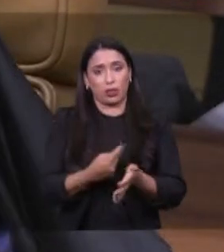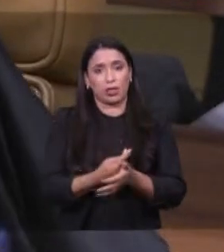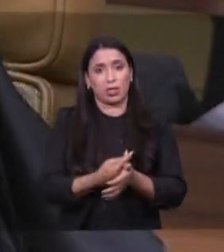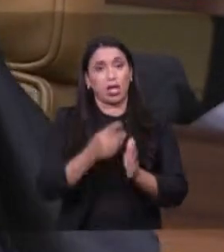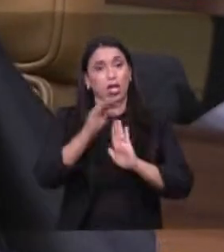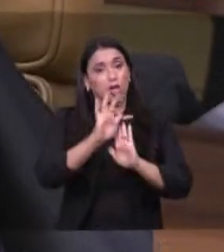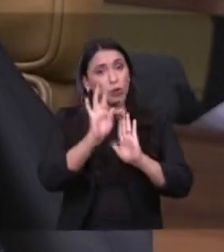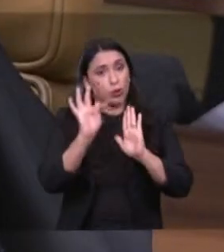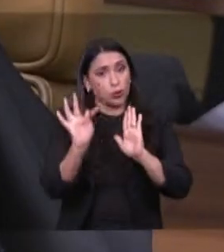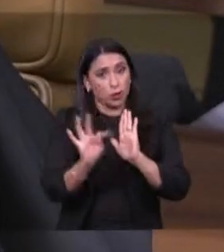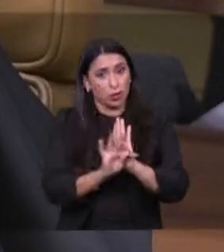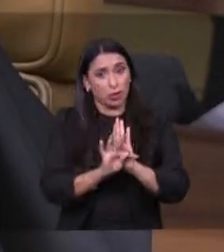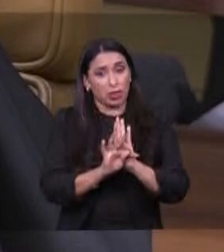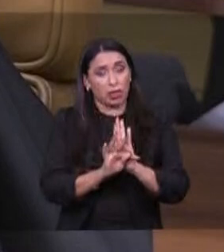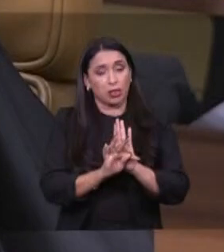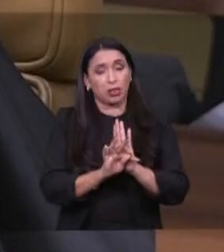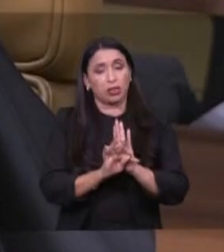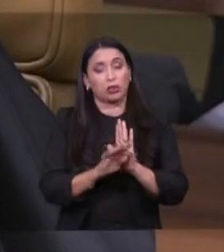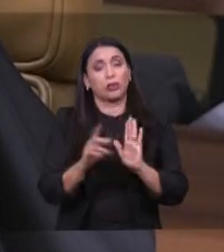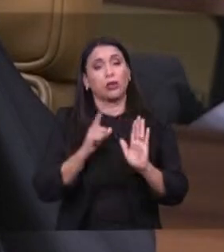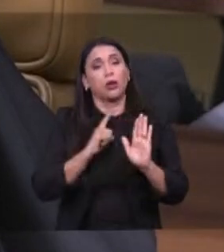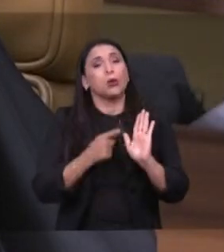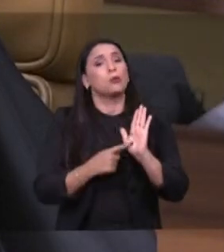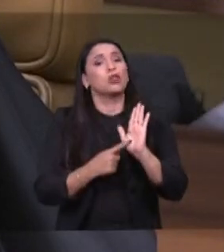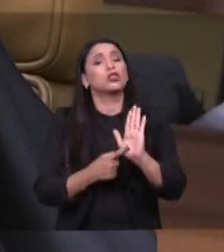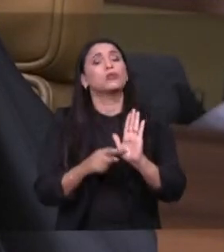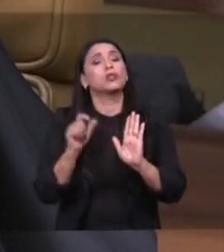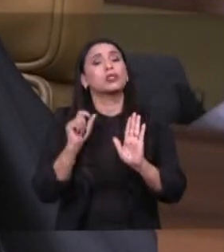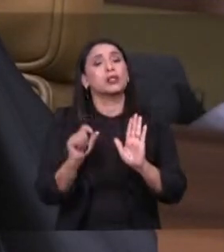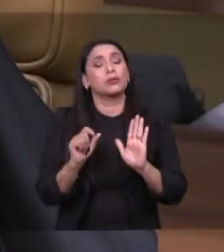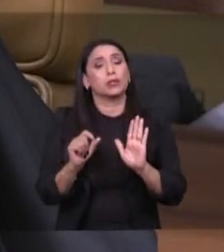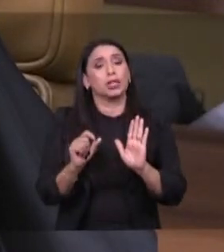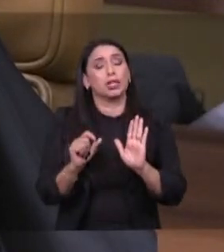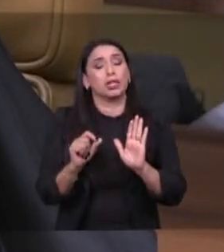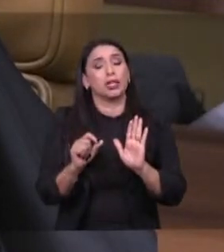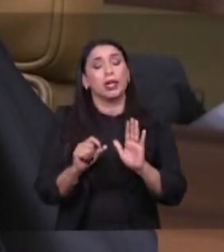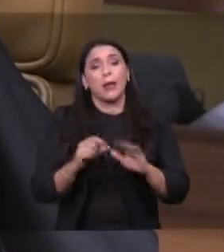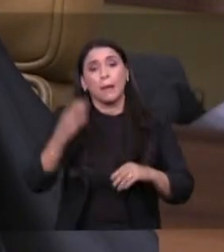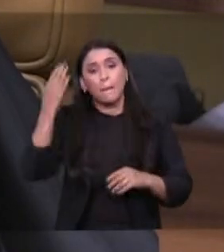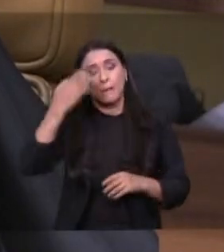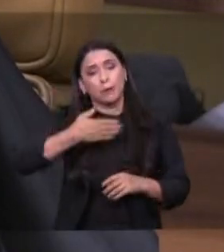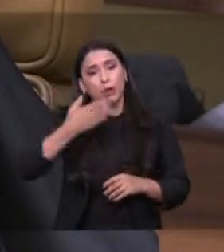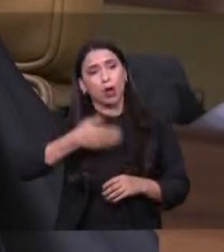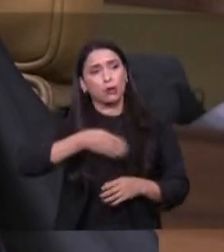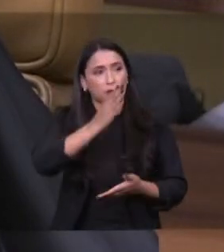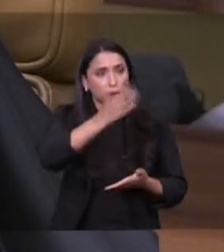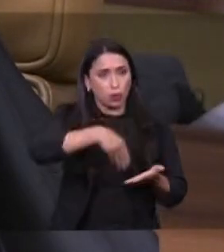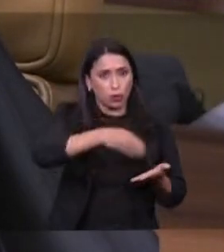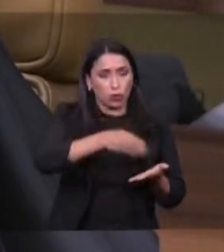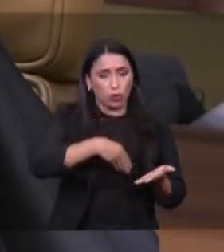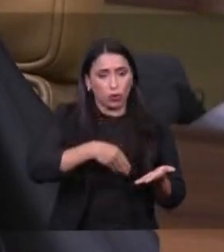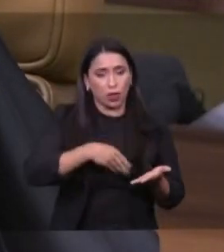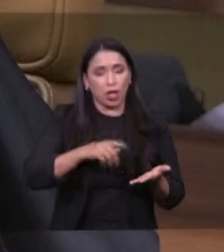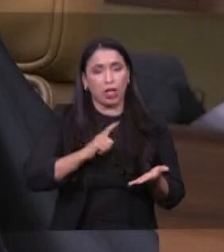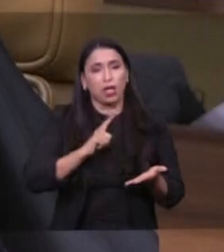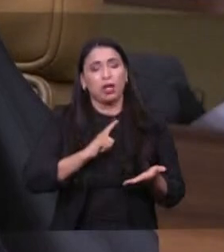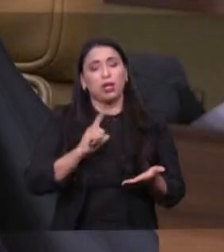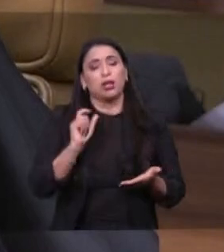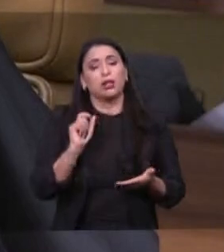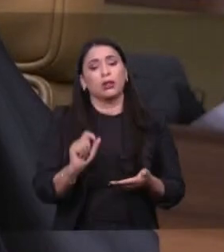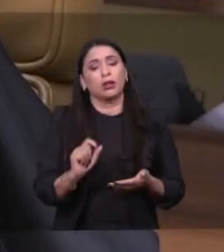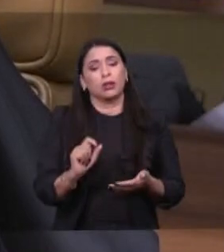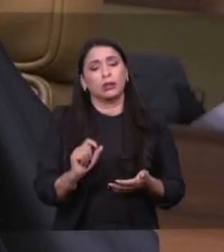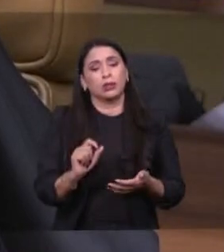redigido, o preceito pode resultar na criação de situações em que a produção de prova eventualmente nula sirva como instrumento